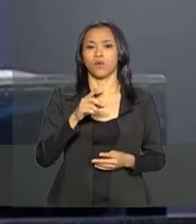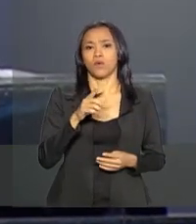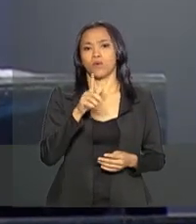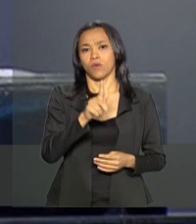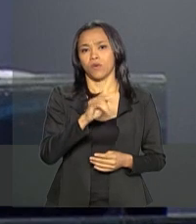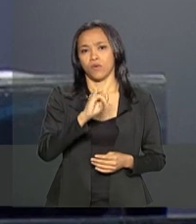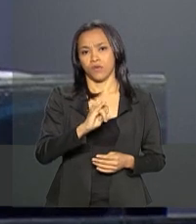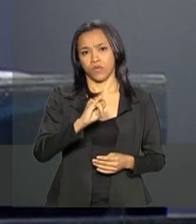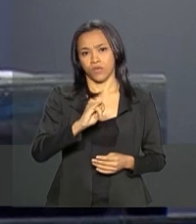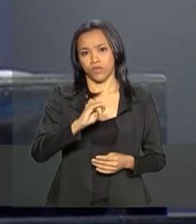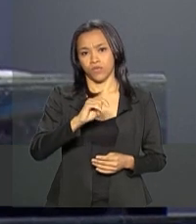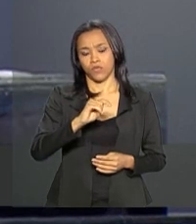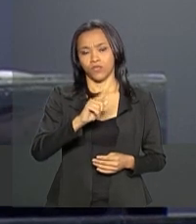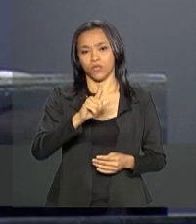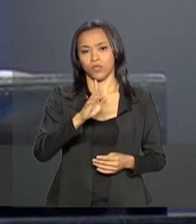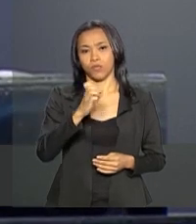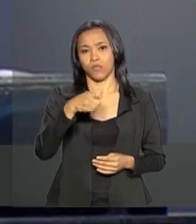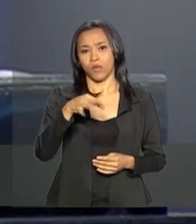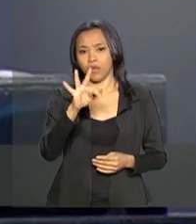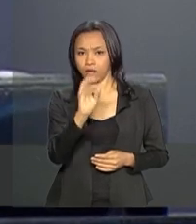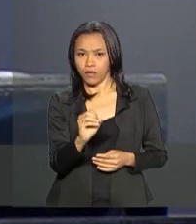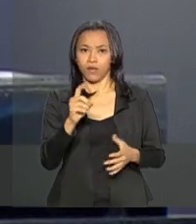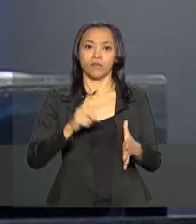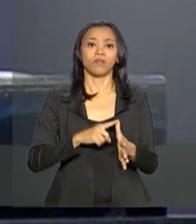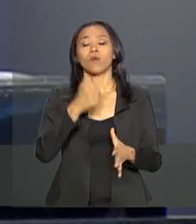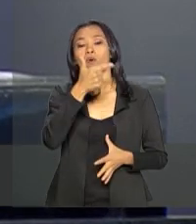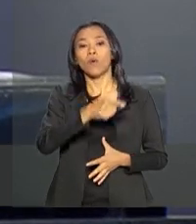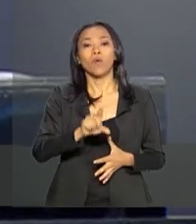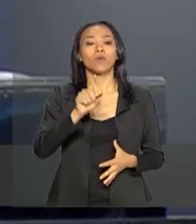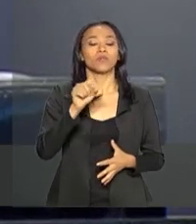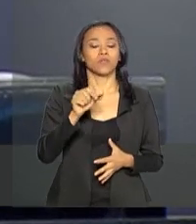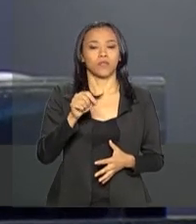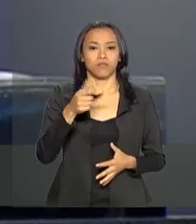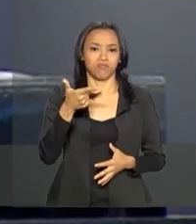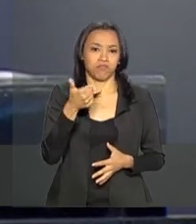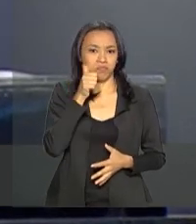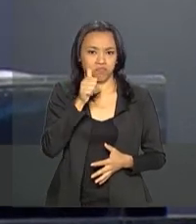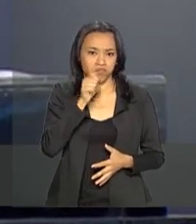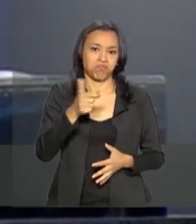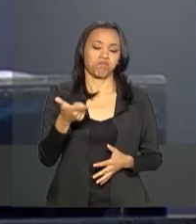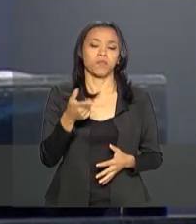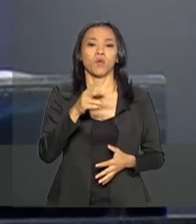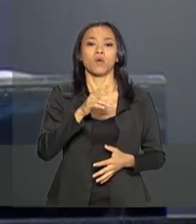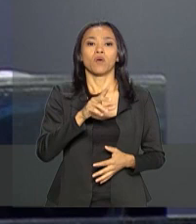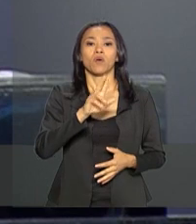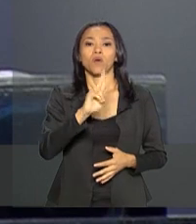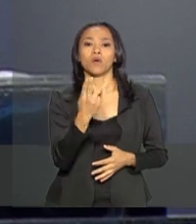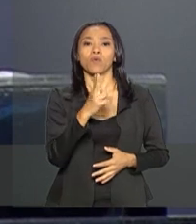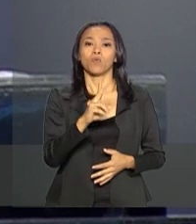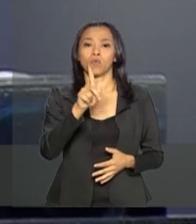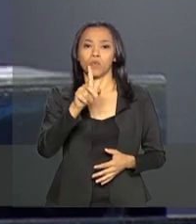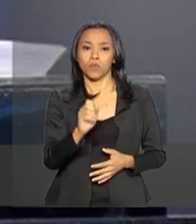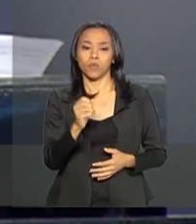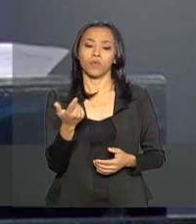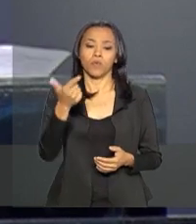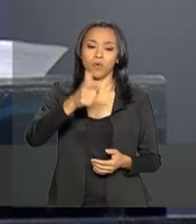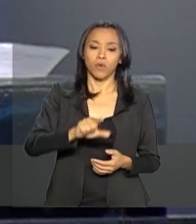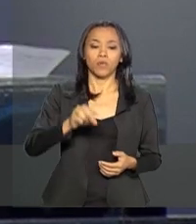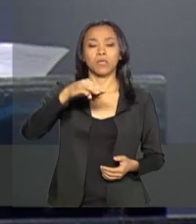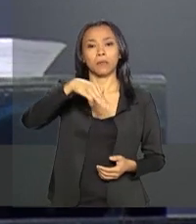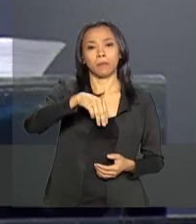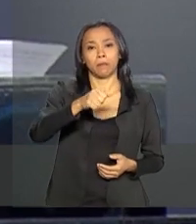Nascimento, o Herculano Passos e a deputada Rita Passos, o Hugo Leal, o Marcelo